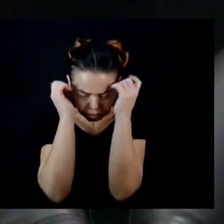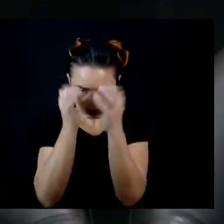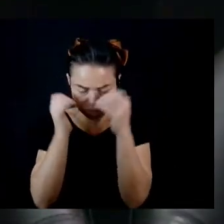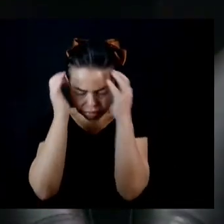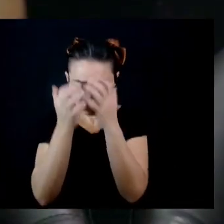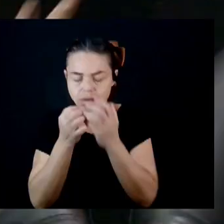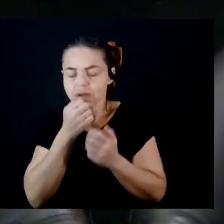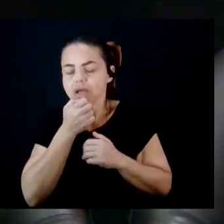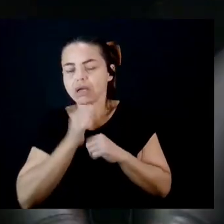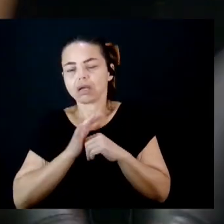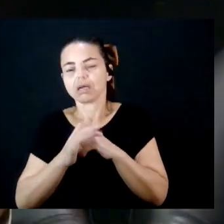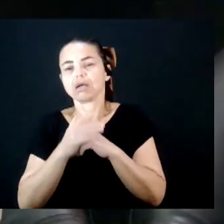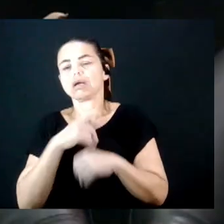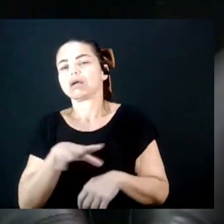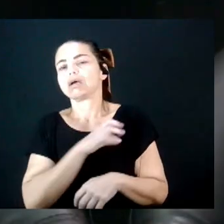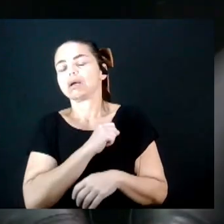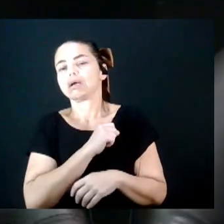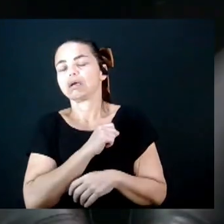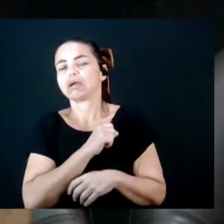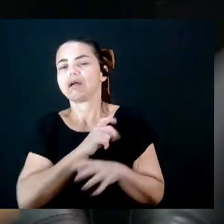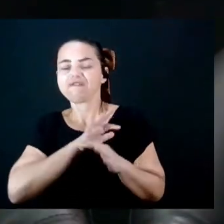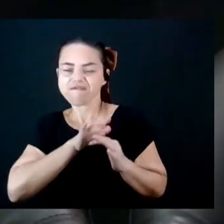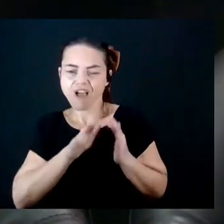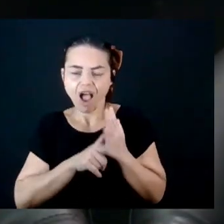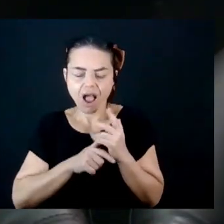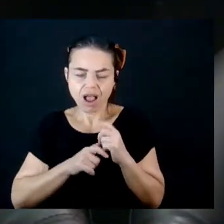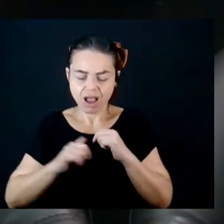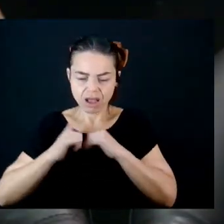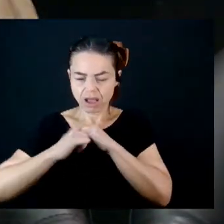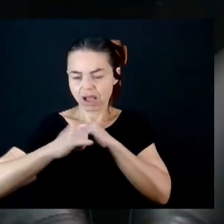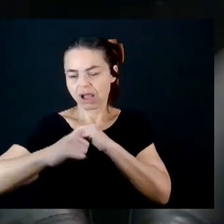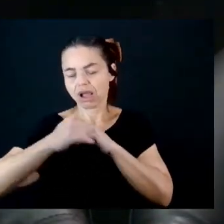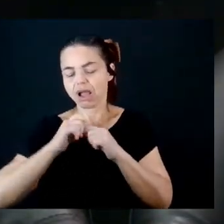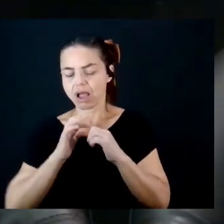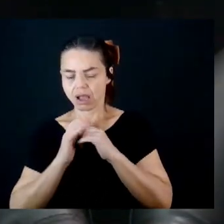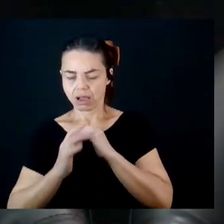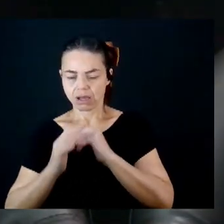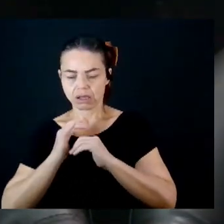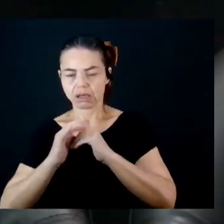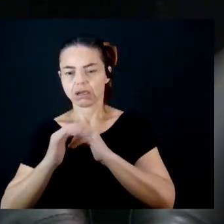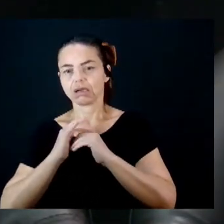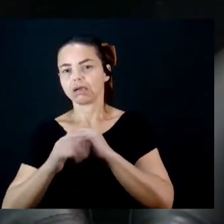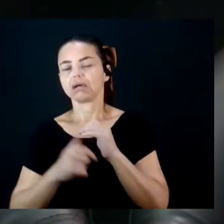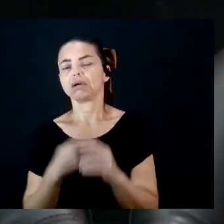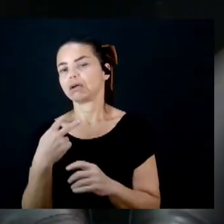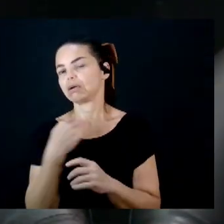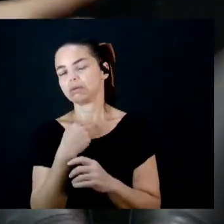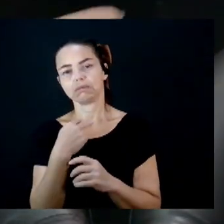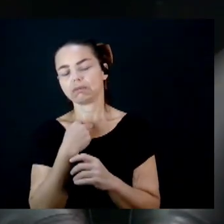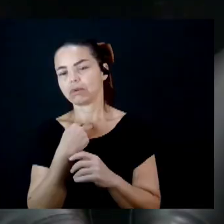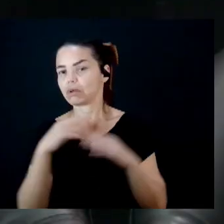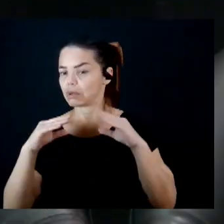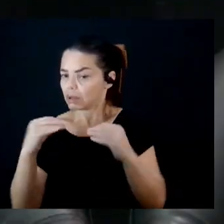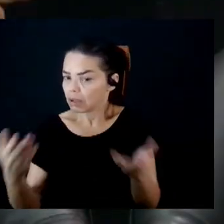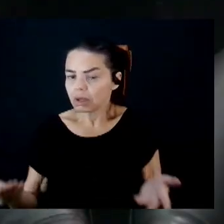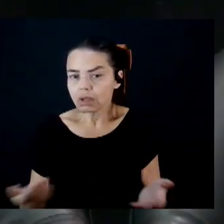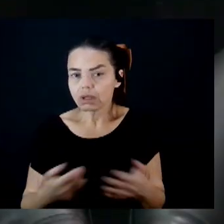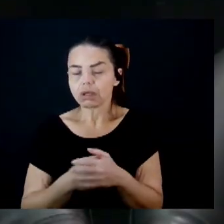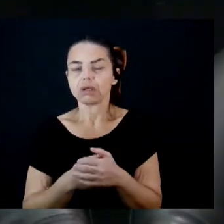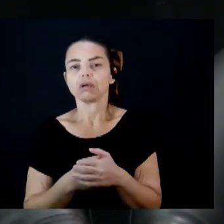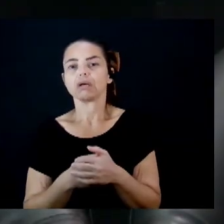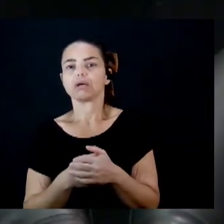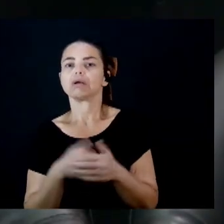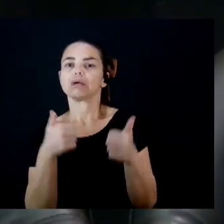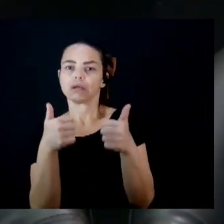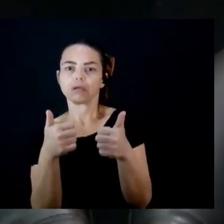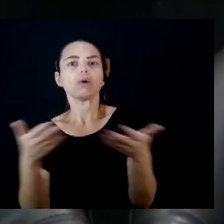do amor, ocitocina, dopamina. Isso faz muito bem. E isso não pode ser só à noite sinalizando, ó, hoje